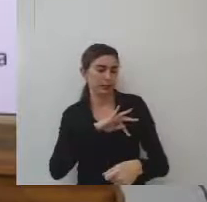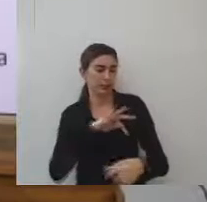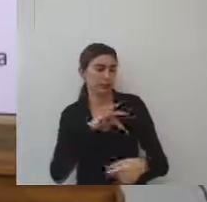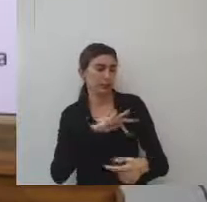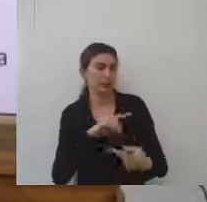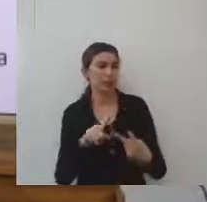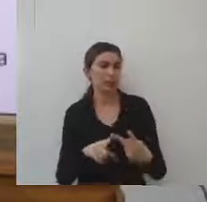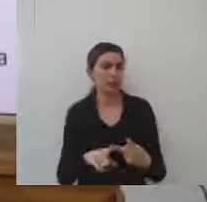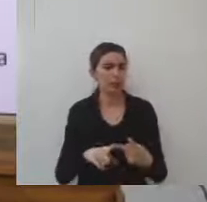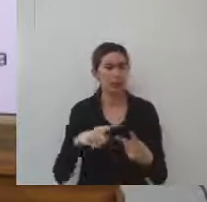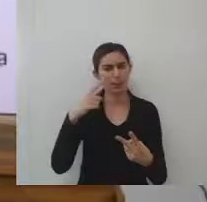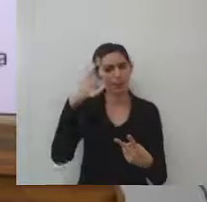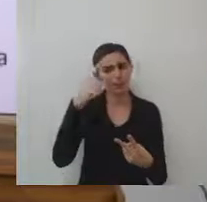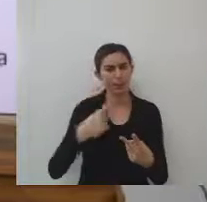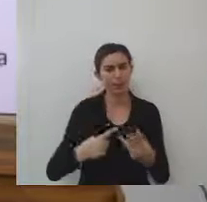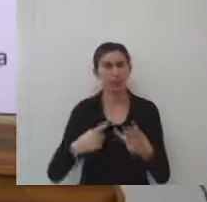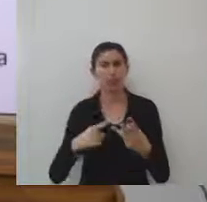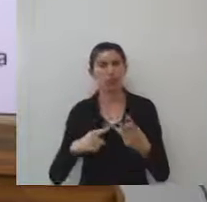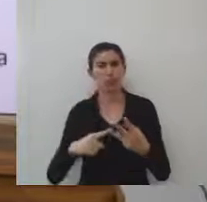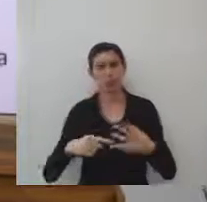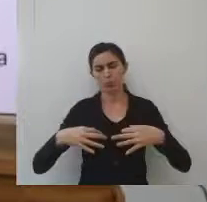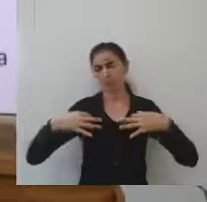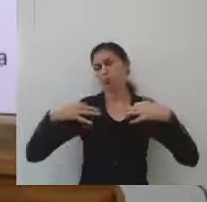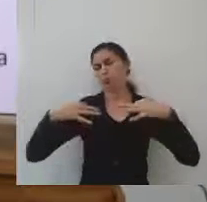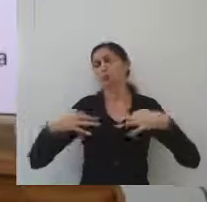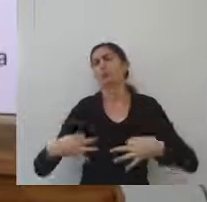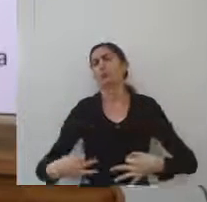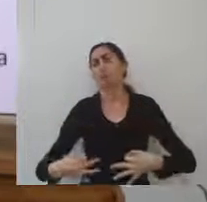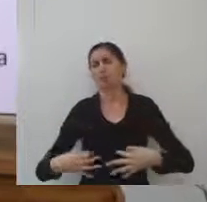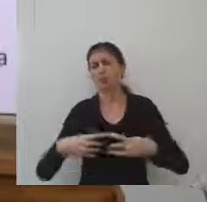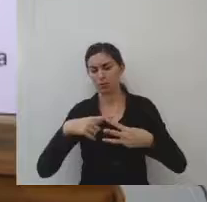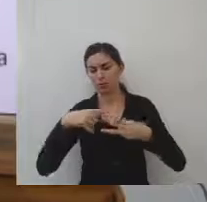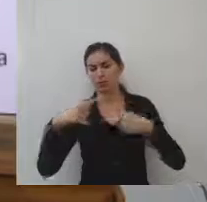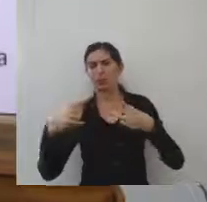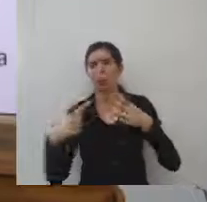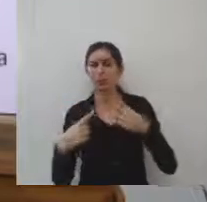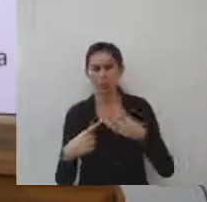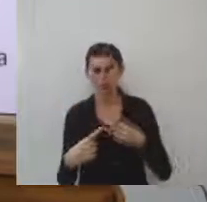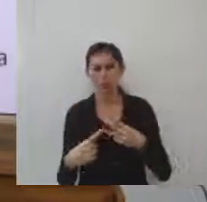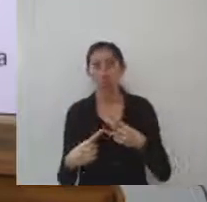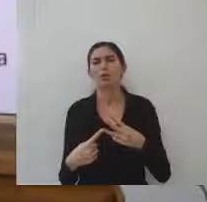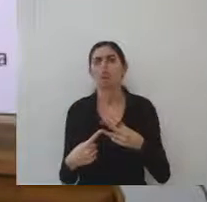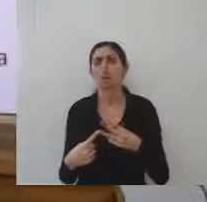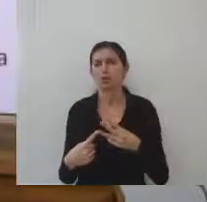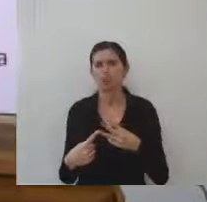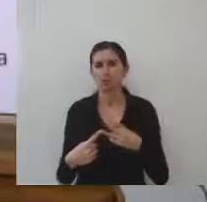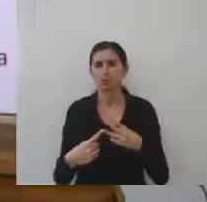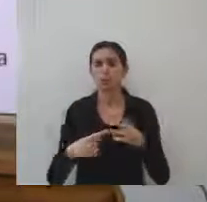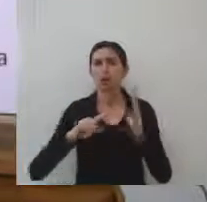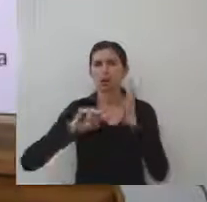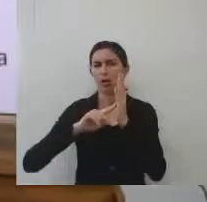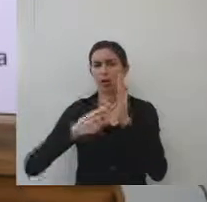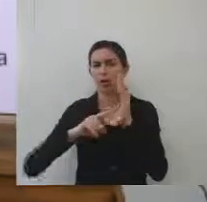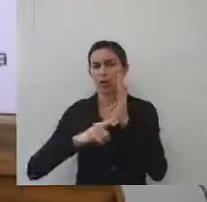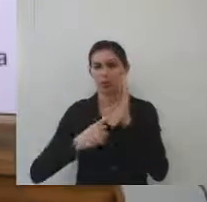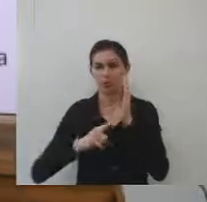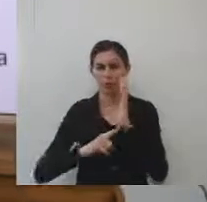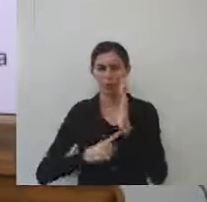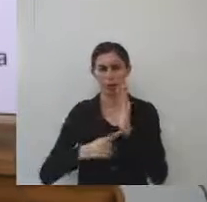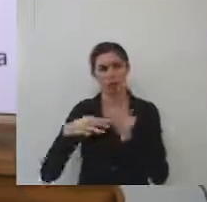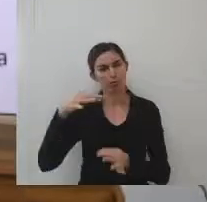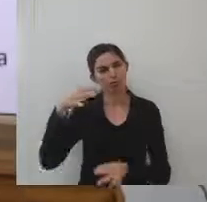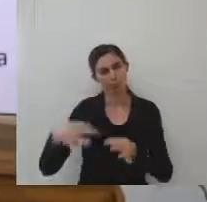técnica, da performance e da elegância. São essas três, vamos dizer, esses três critérios de